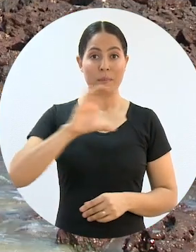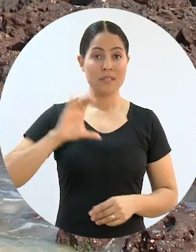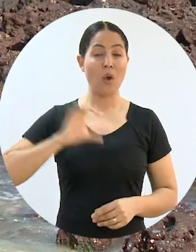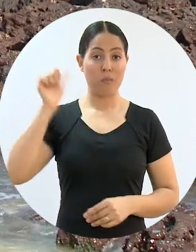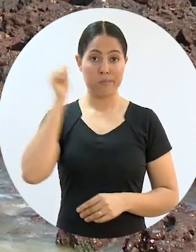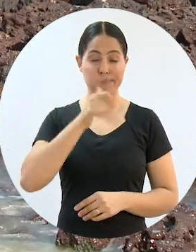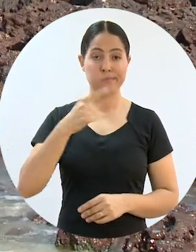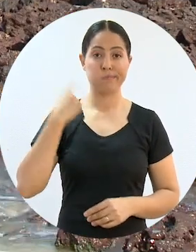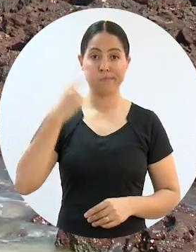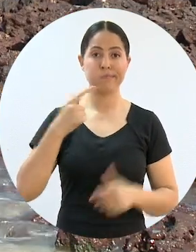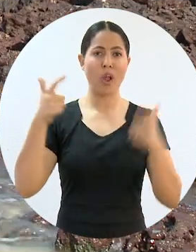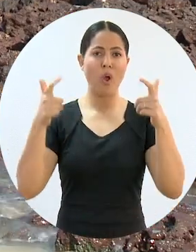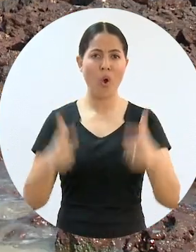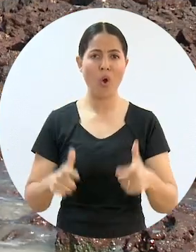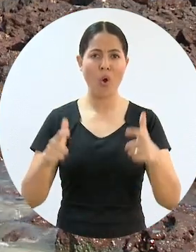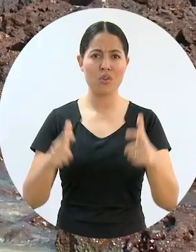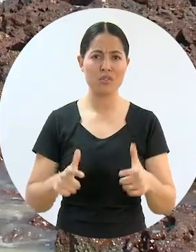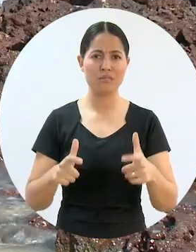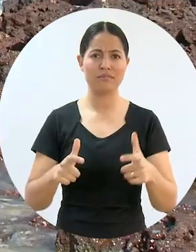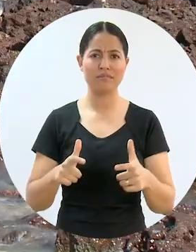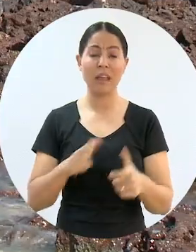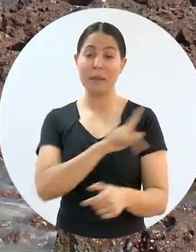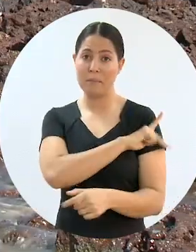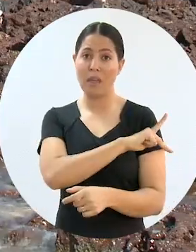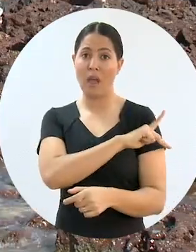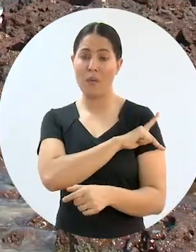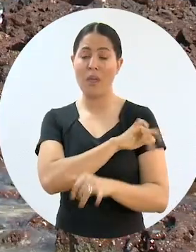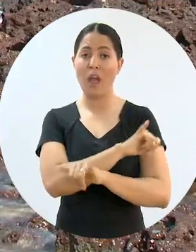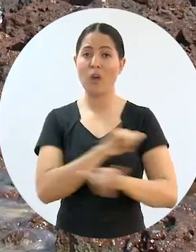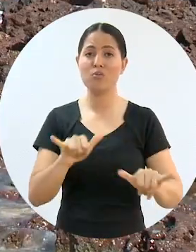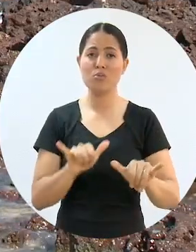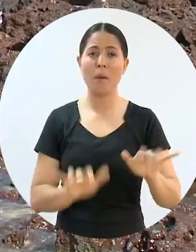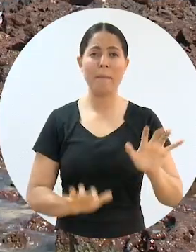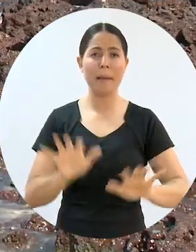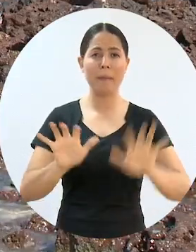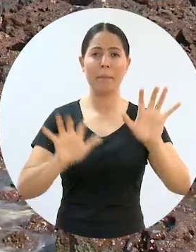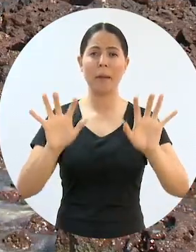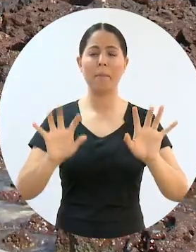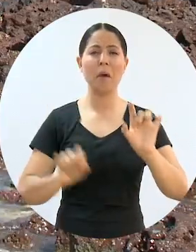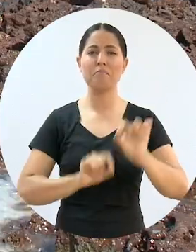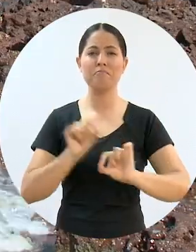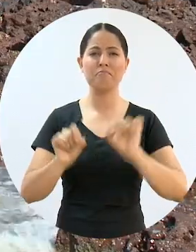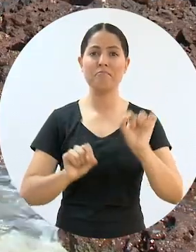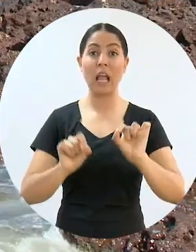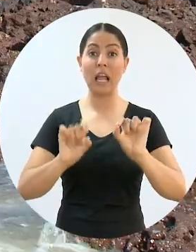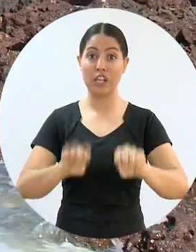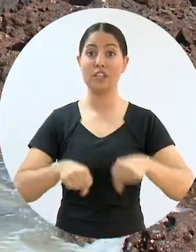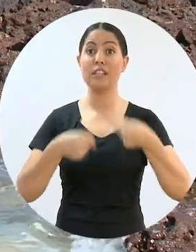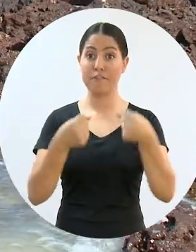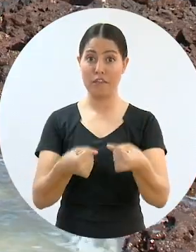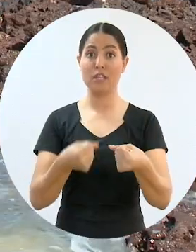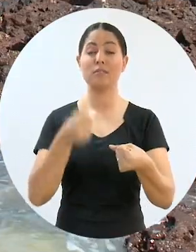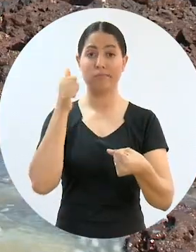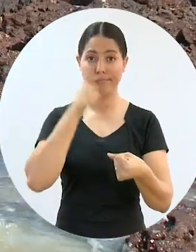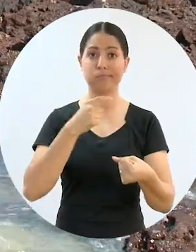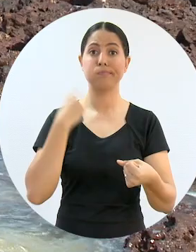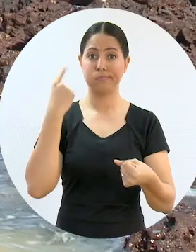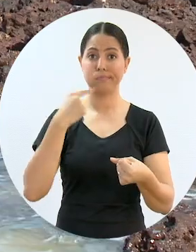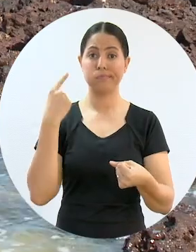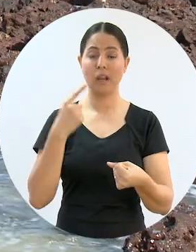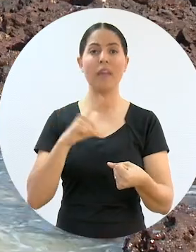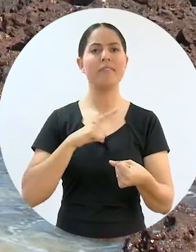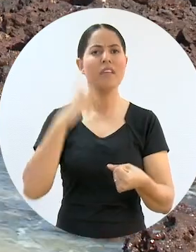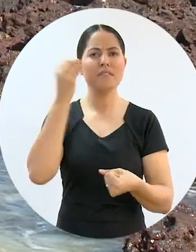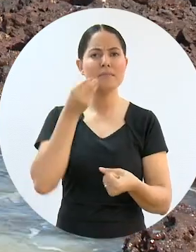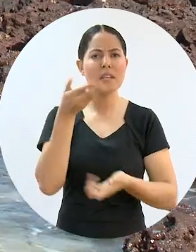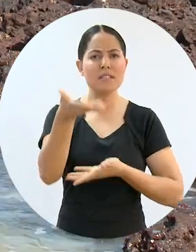A Comissão da Mulher Advogada do Piauí percorreu as subseções do Estado em defesa das prerrogativas das advogadas.